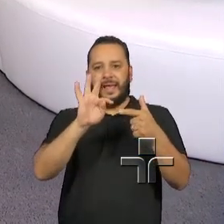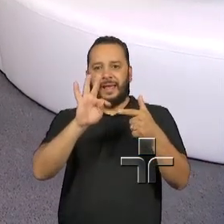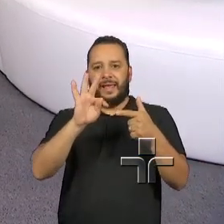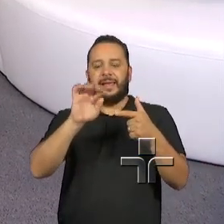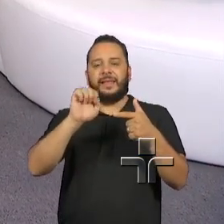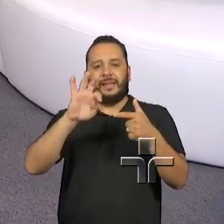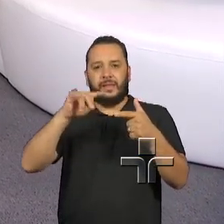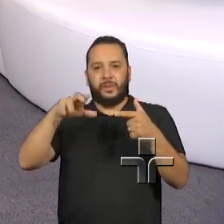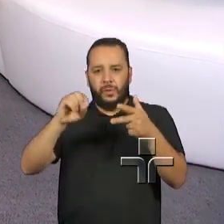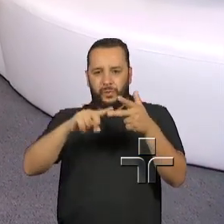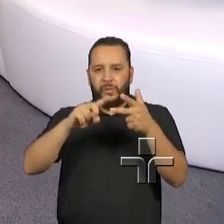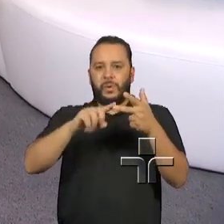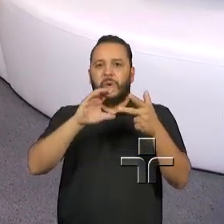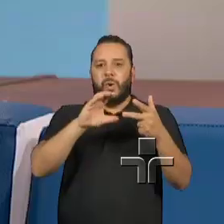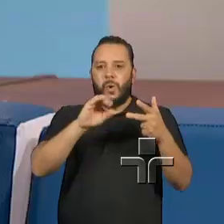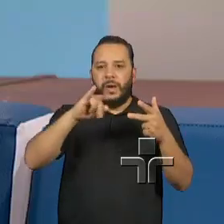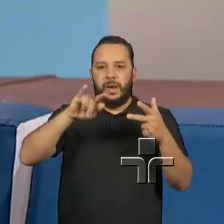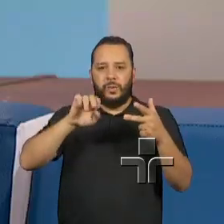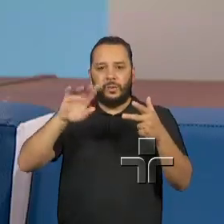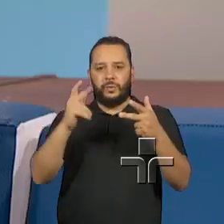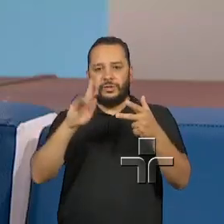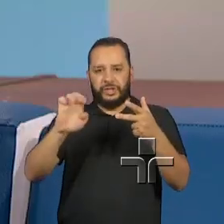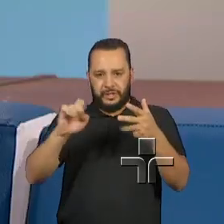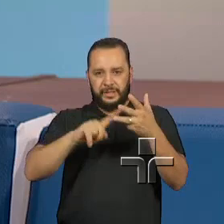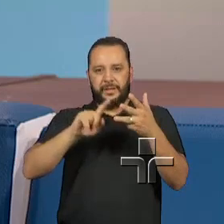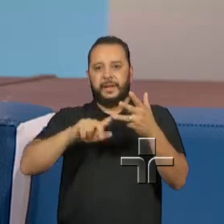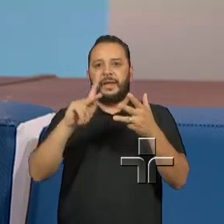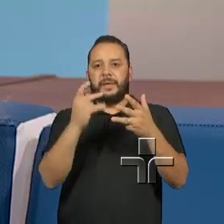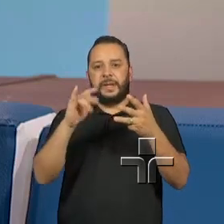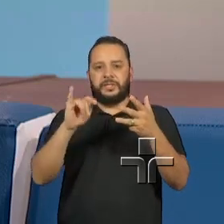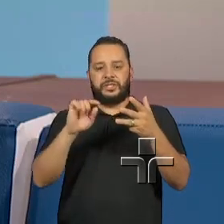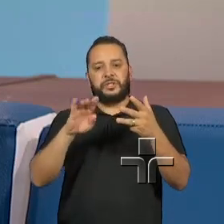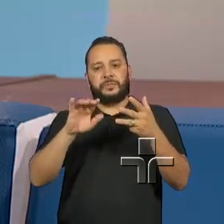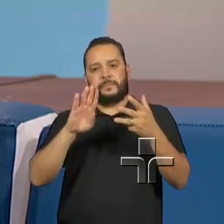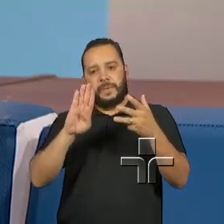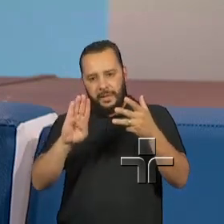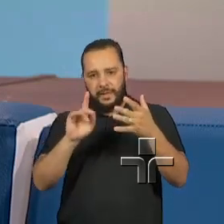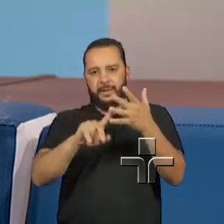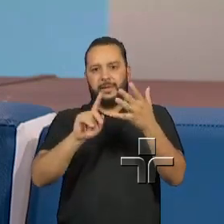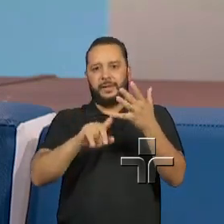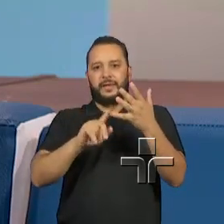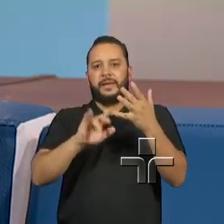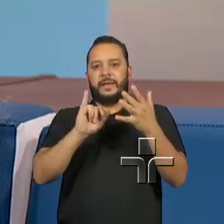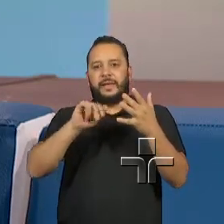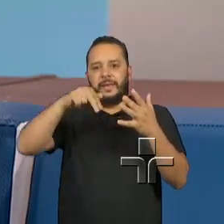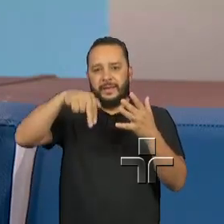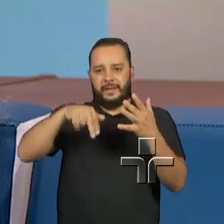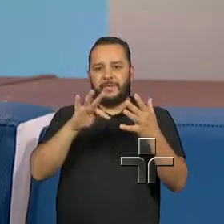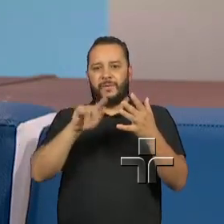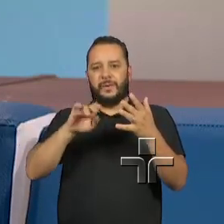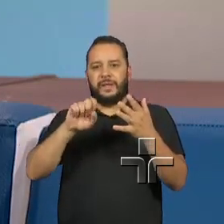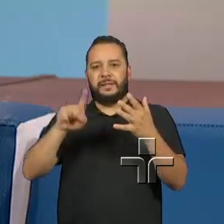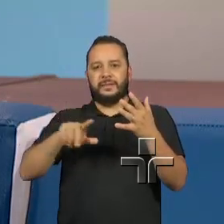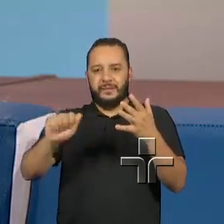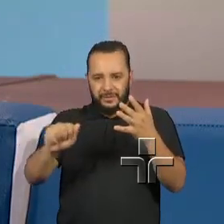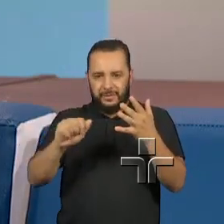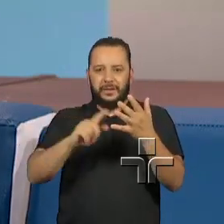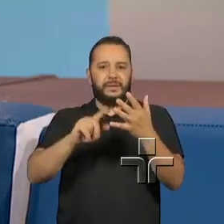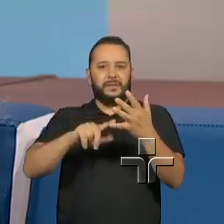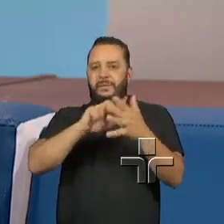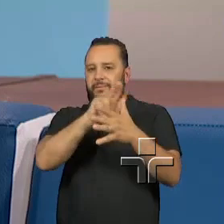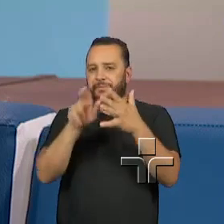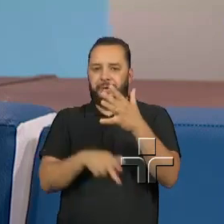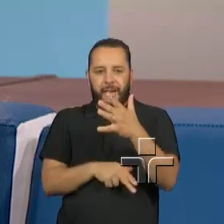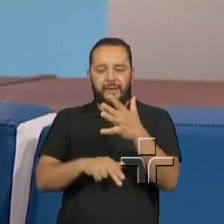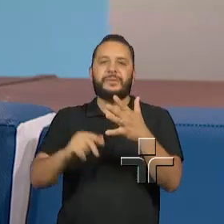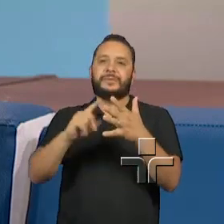e hemófilos influenza. Então ela já é uma vacina mais, como dizer, mais combinada com mais itens. Por isso